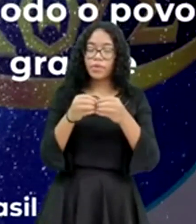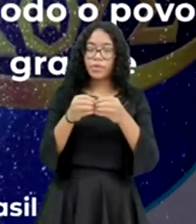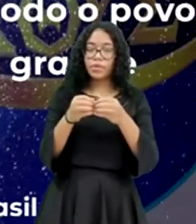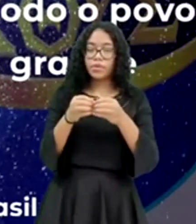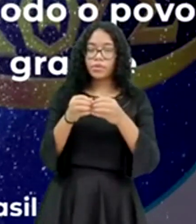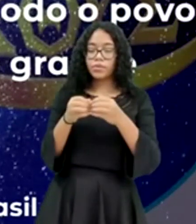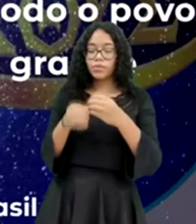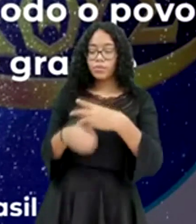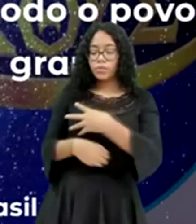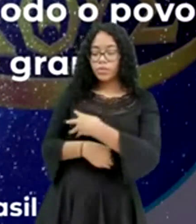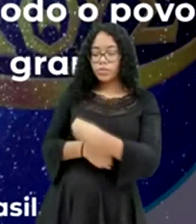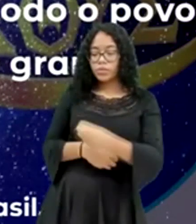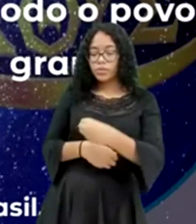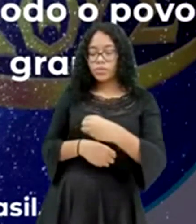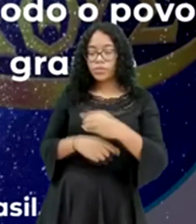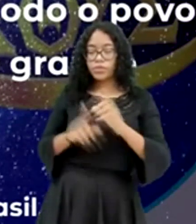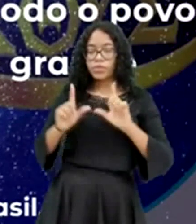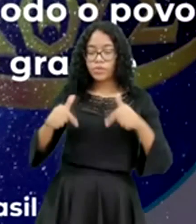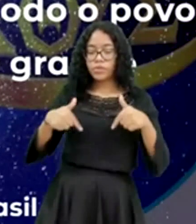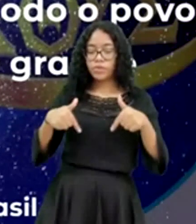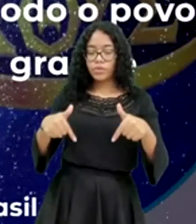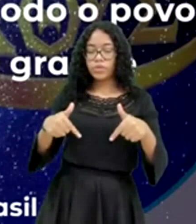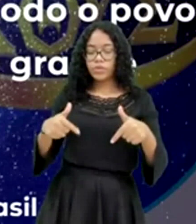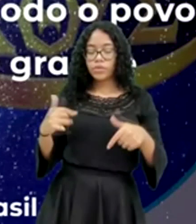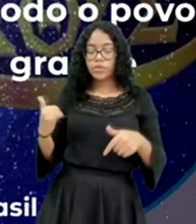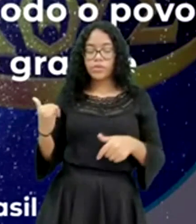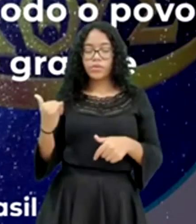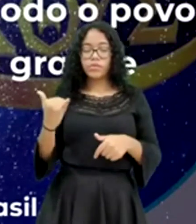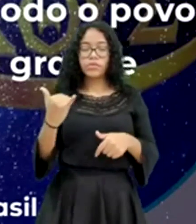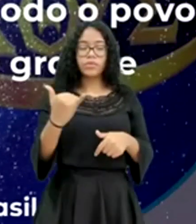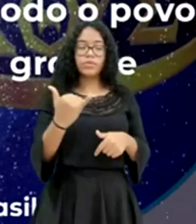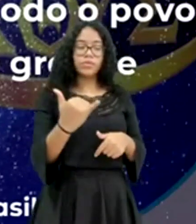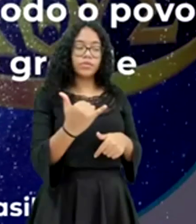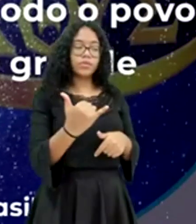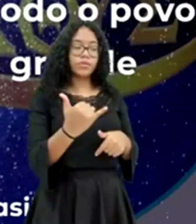haviam espiado, dizendo à congregação: